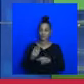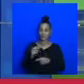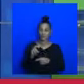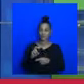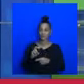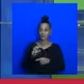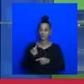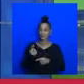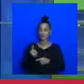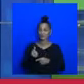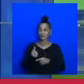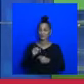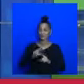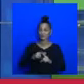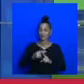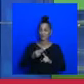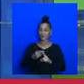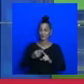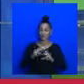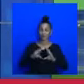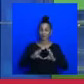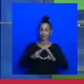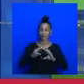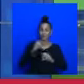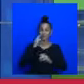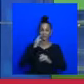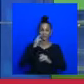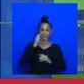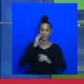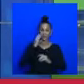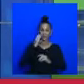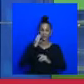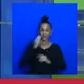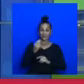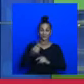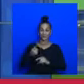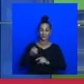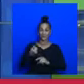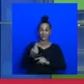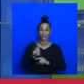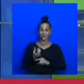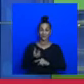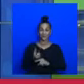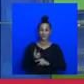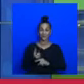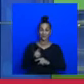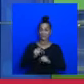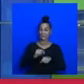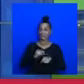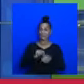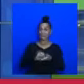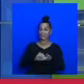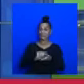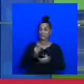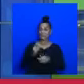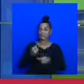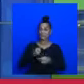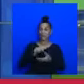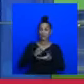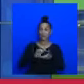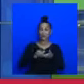4, 5 ou 6 números na dupla Sena. Bola rosa, 26. Rosa, número 26. Ainda faltam 3